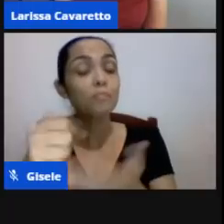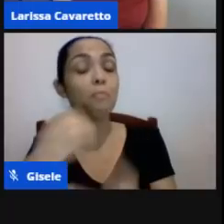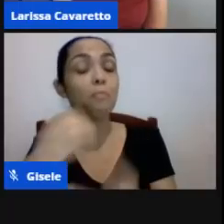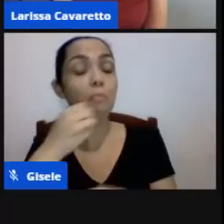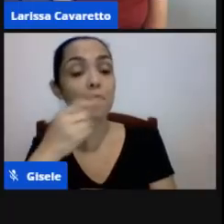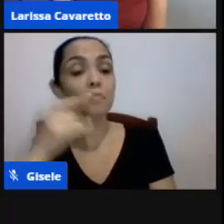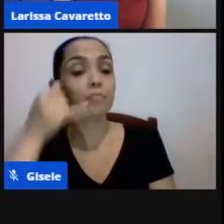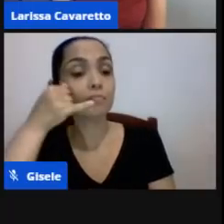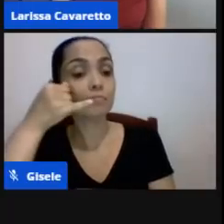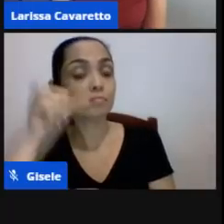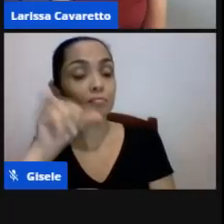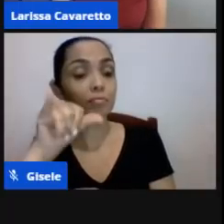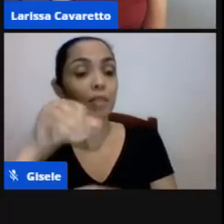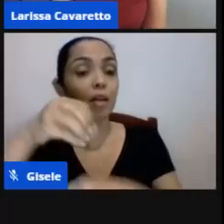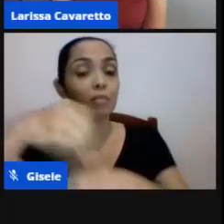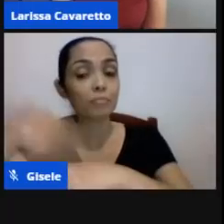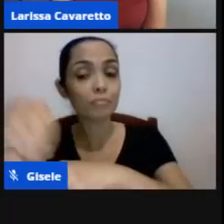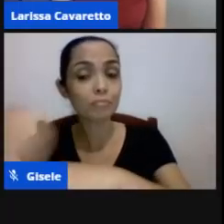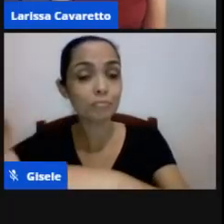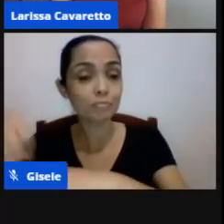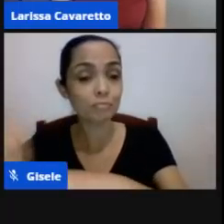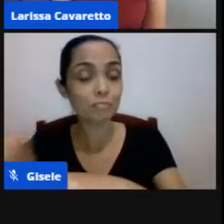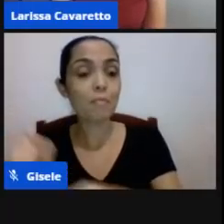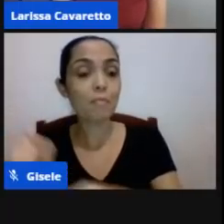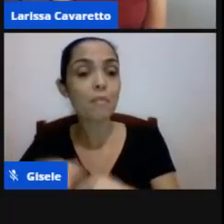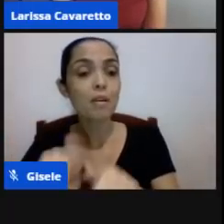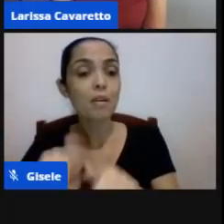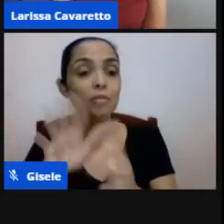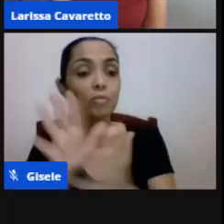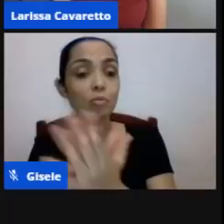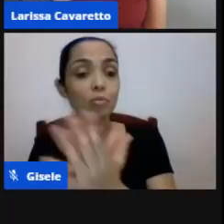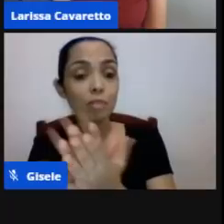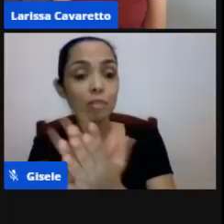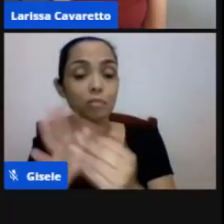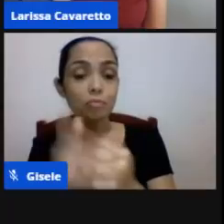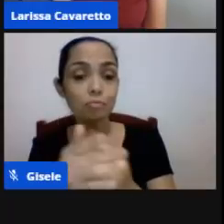evitar a transmissão, que é aquela transmissão por contato.